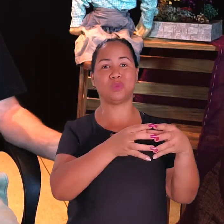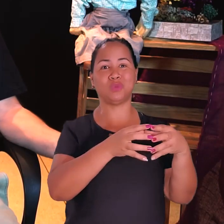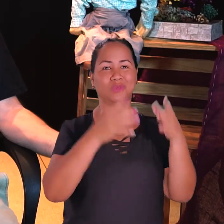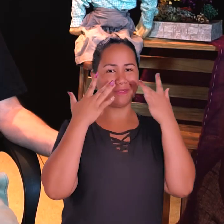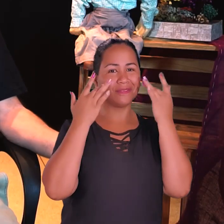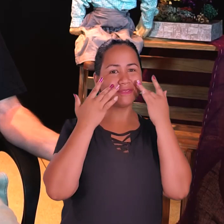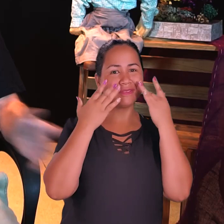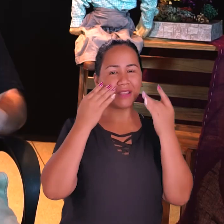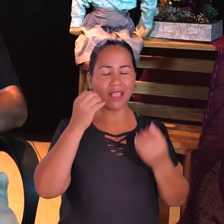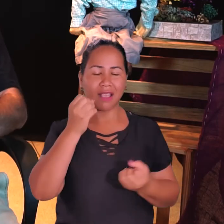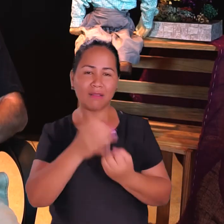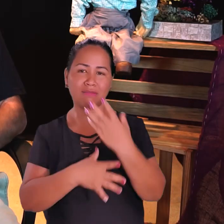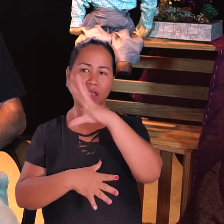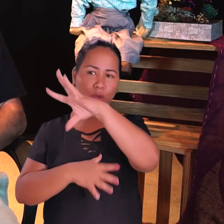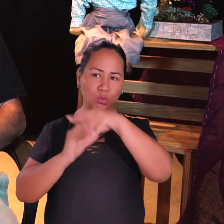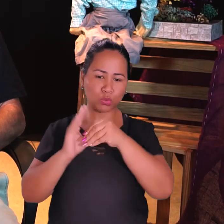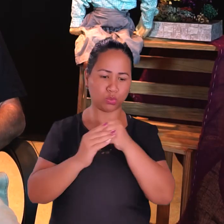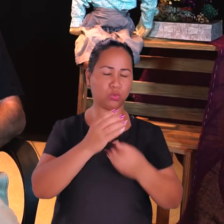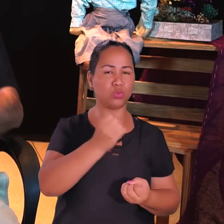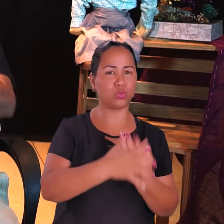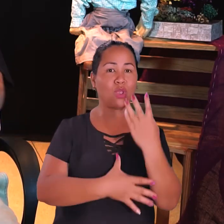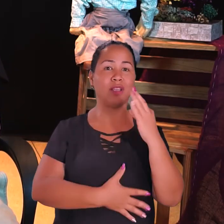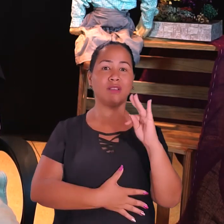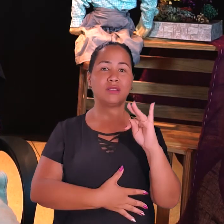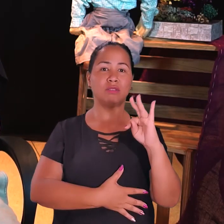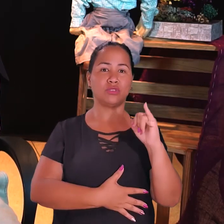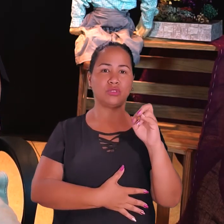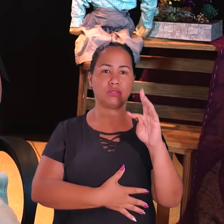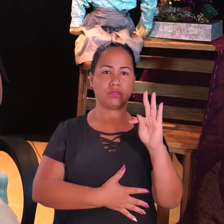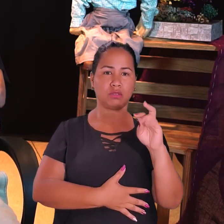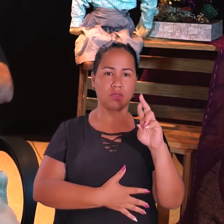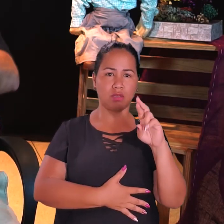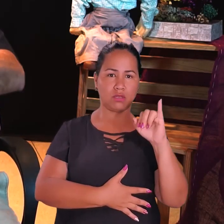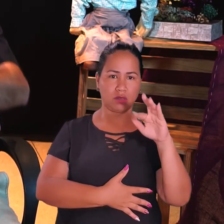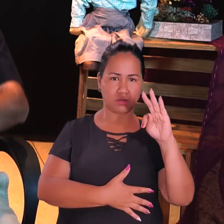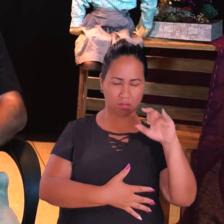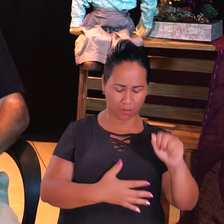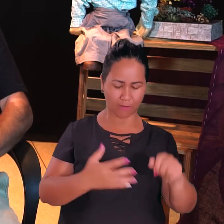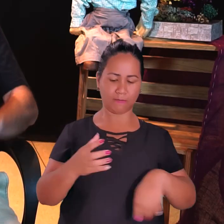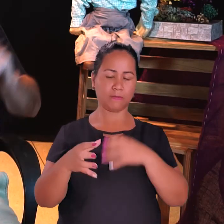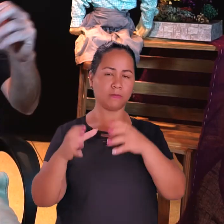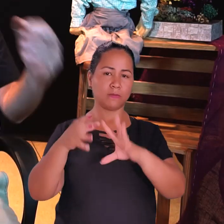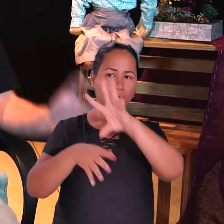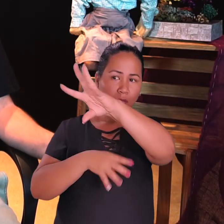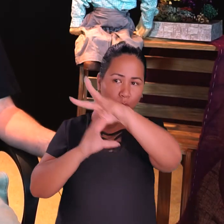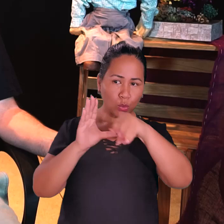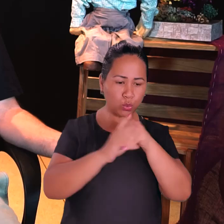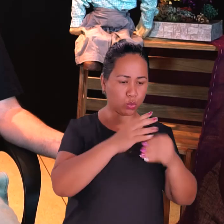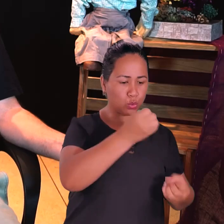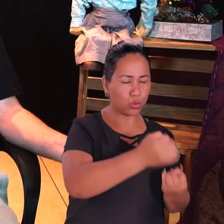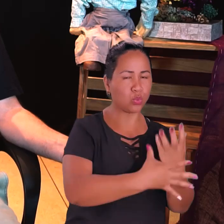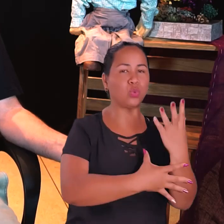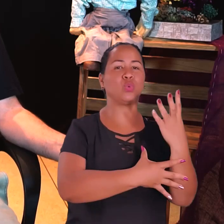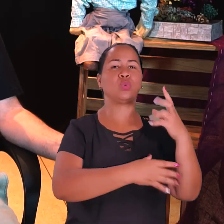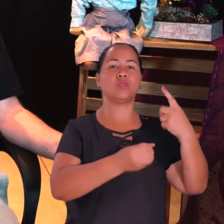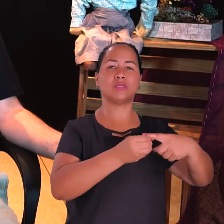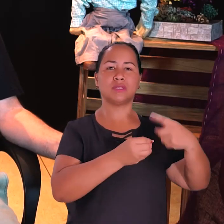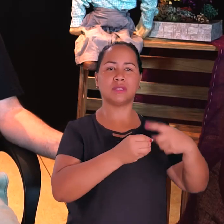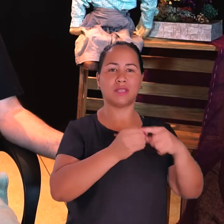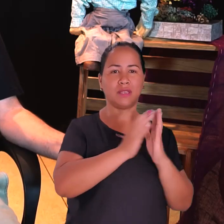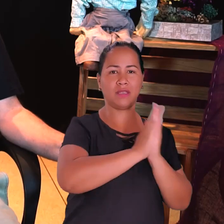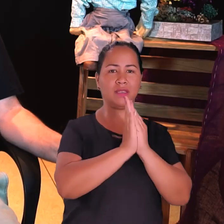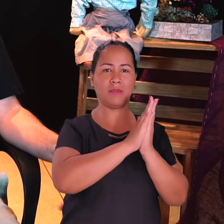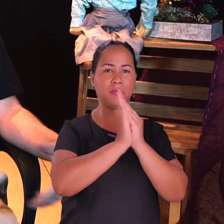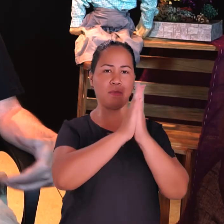suas companhias. Foi assim que surgiu o Titeritá, aprendeu lá dentro do Bagagem, Cidade dos Bonecos, Rodrigo trabalhou com a gente.